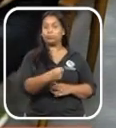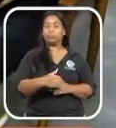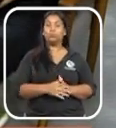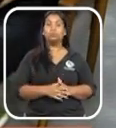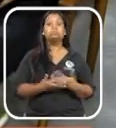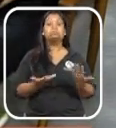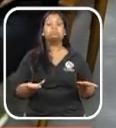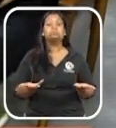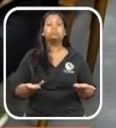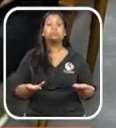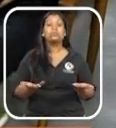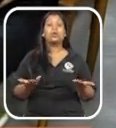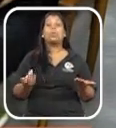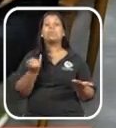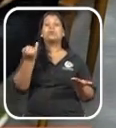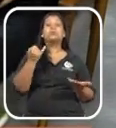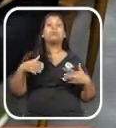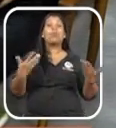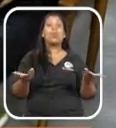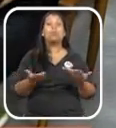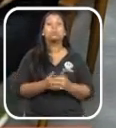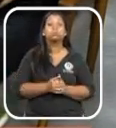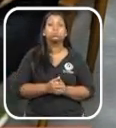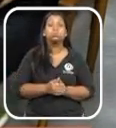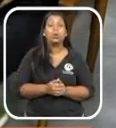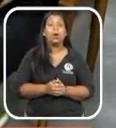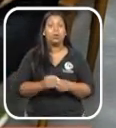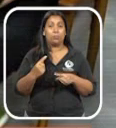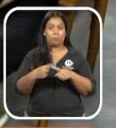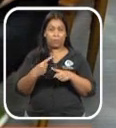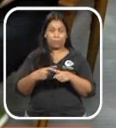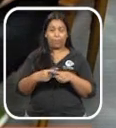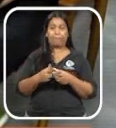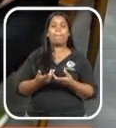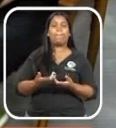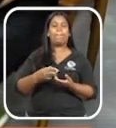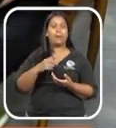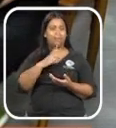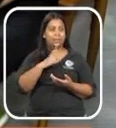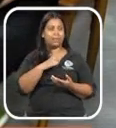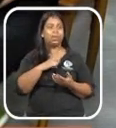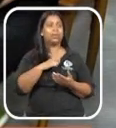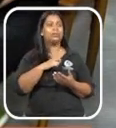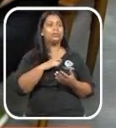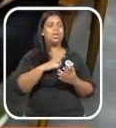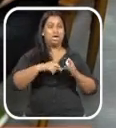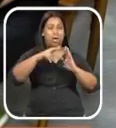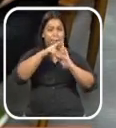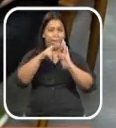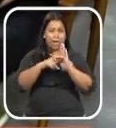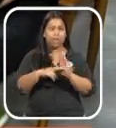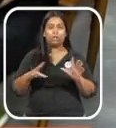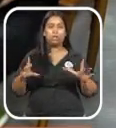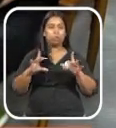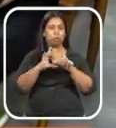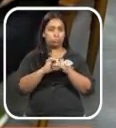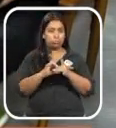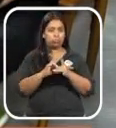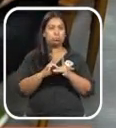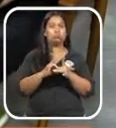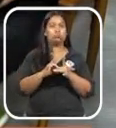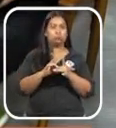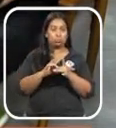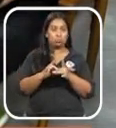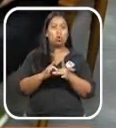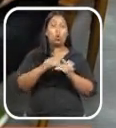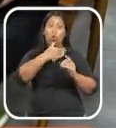Porque quando ele está no regramento e ele vira uma regra dentro do orçamento, o governador tem que cumprir, seja você do PT, do PSOL,